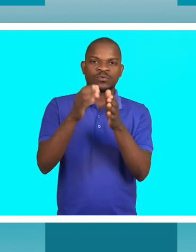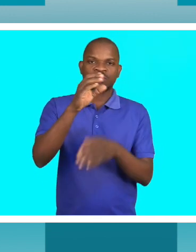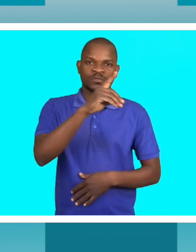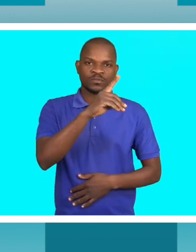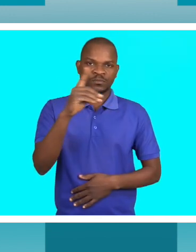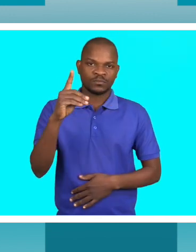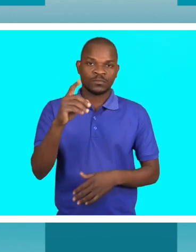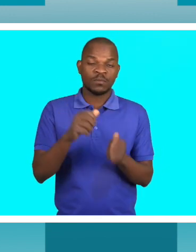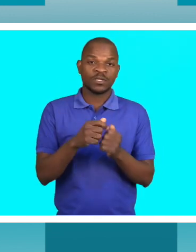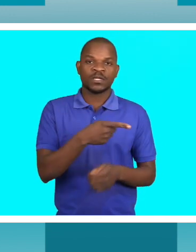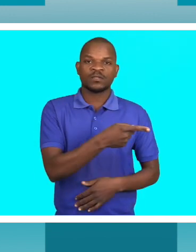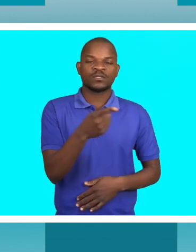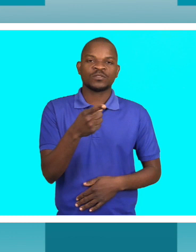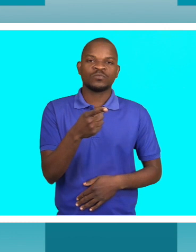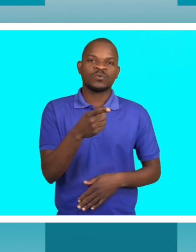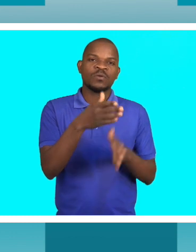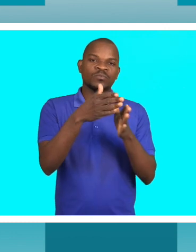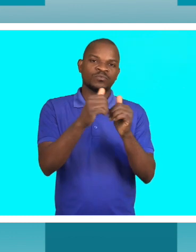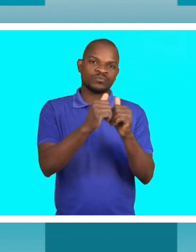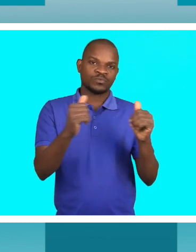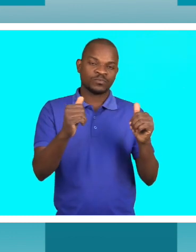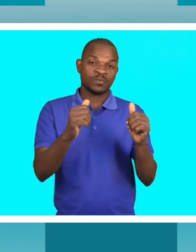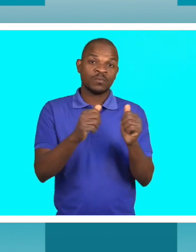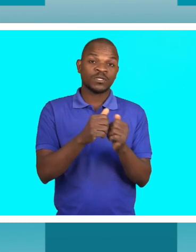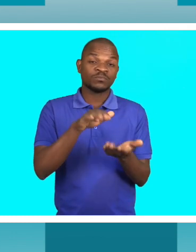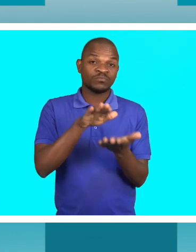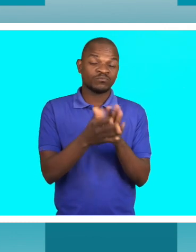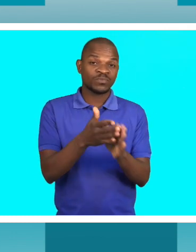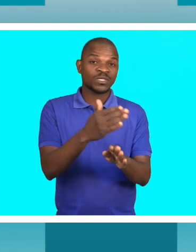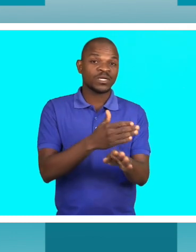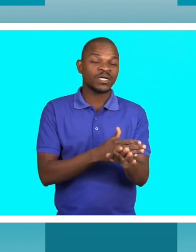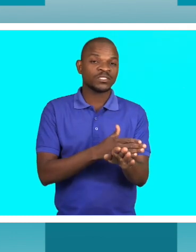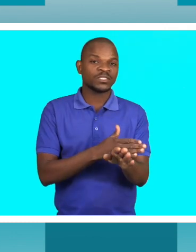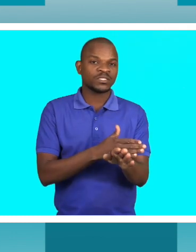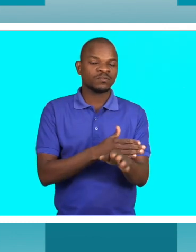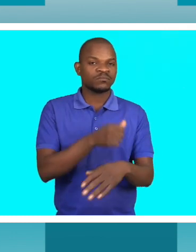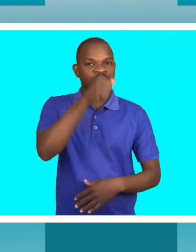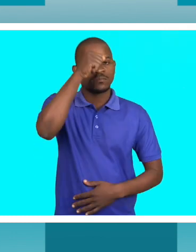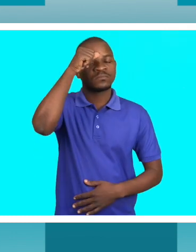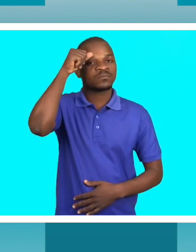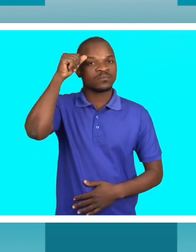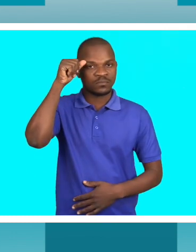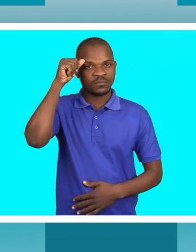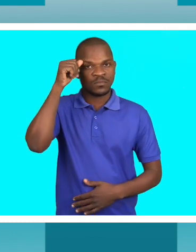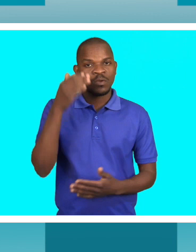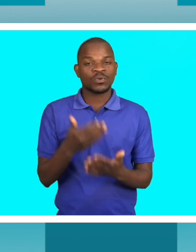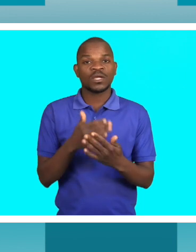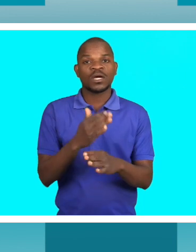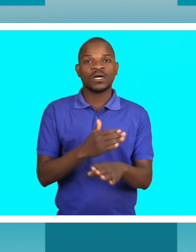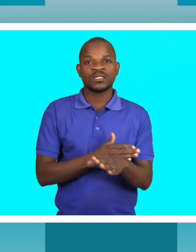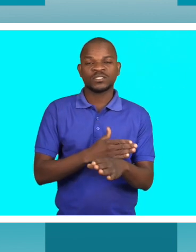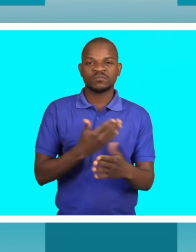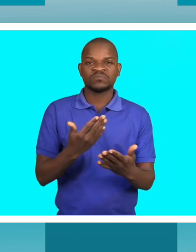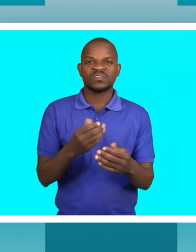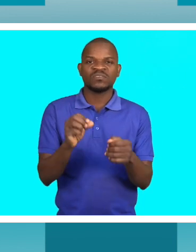PCDs, os atletas especiais. Dizer que a preparação para esses atletas foi um bocado difícil, porque primeiramente